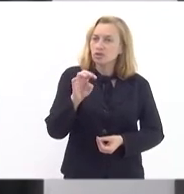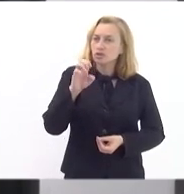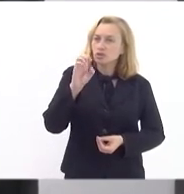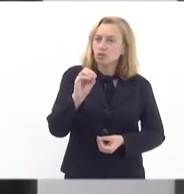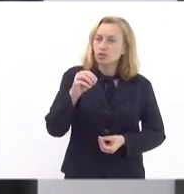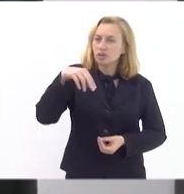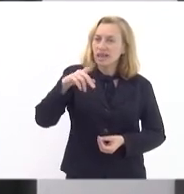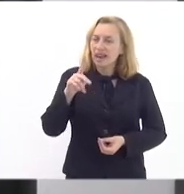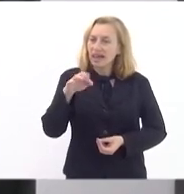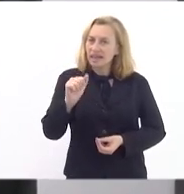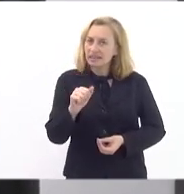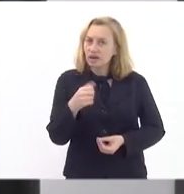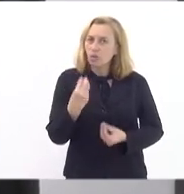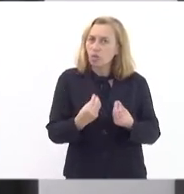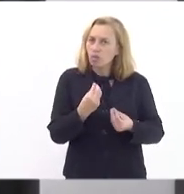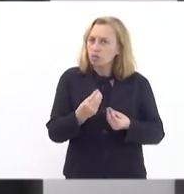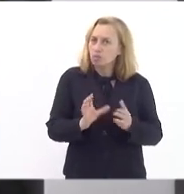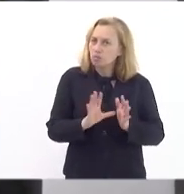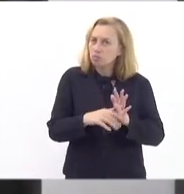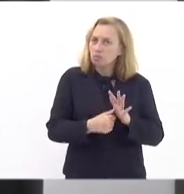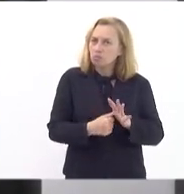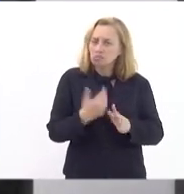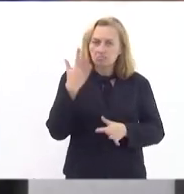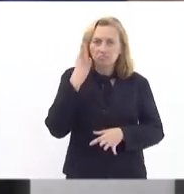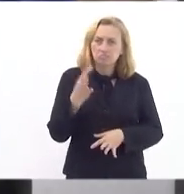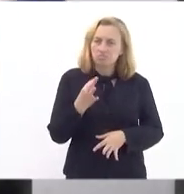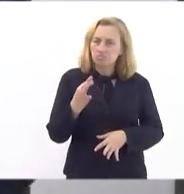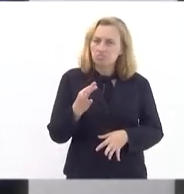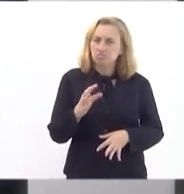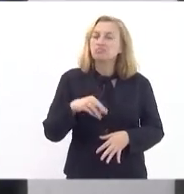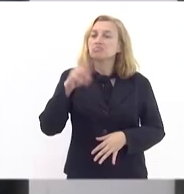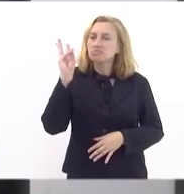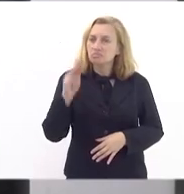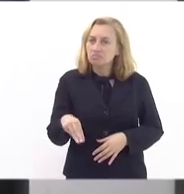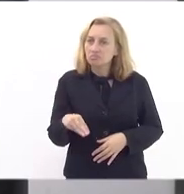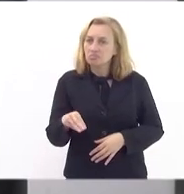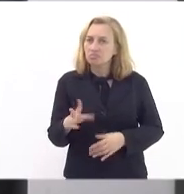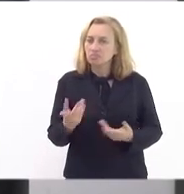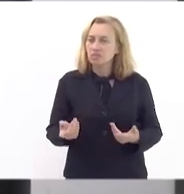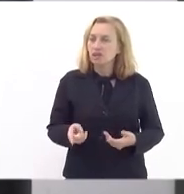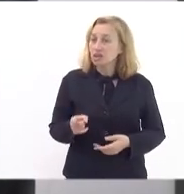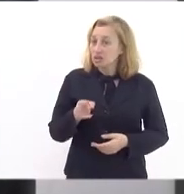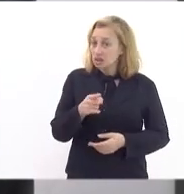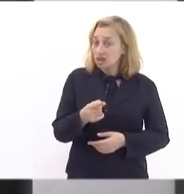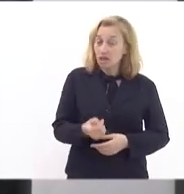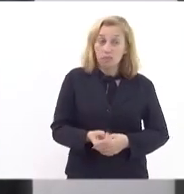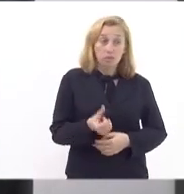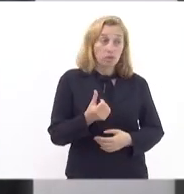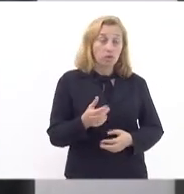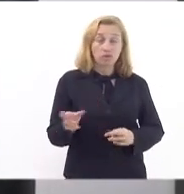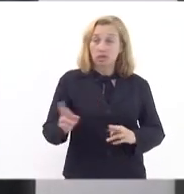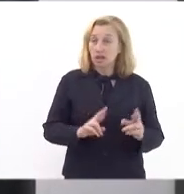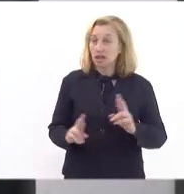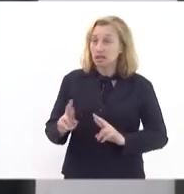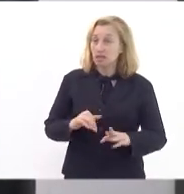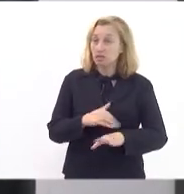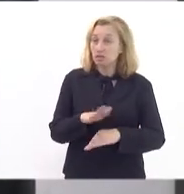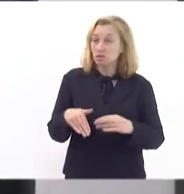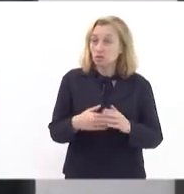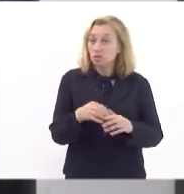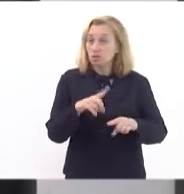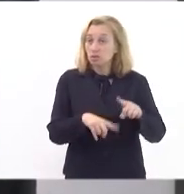esse daqui é até pouca coisa em relação Todo o material